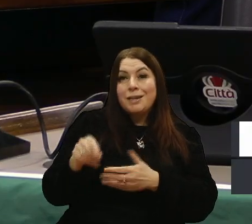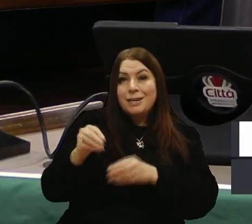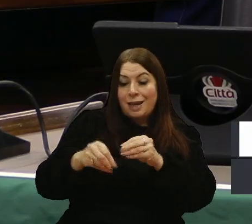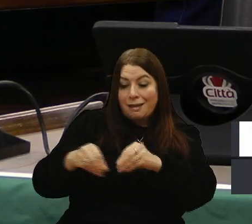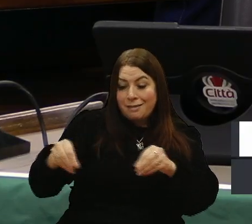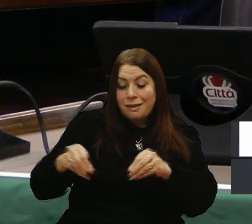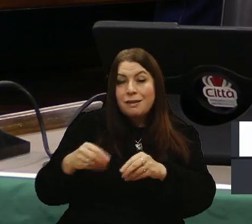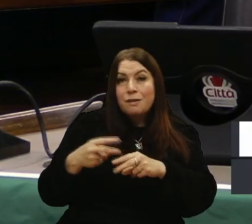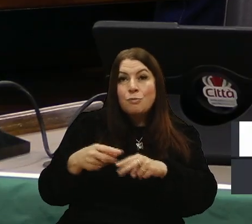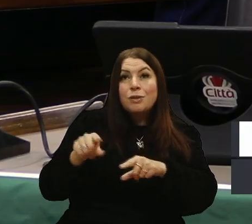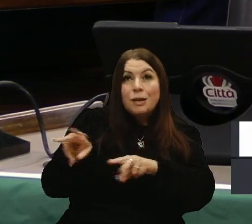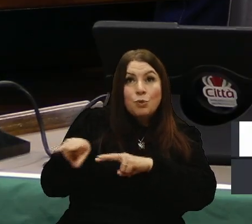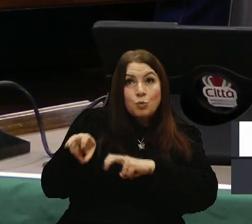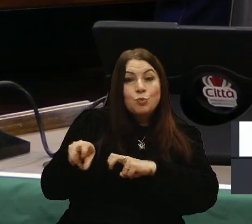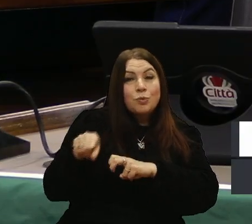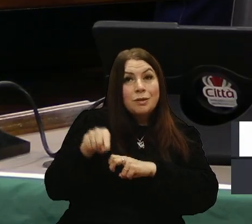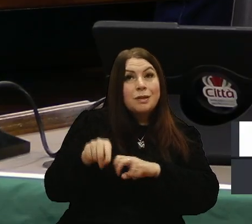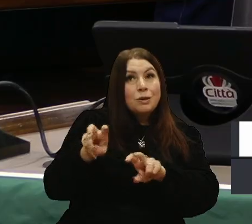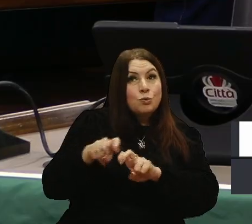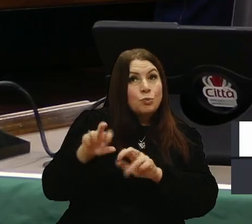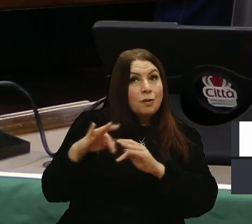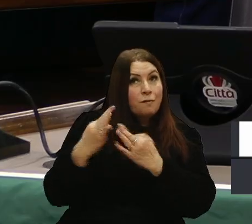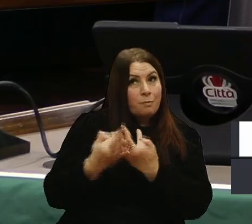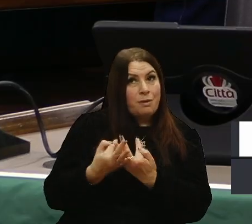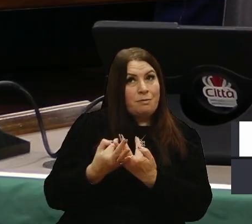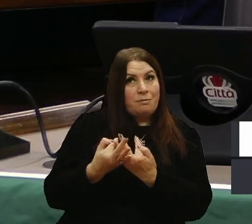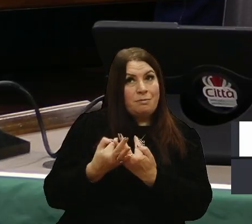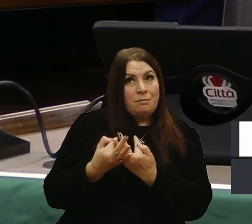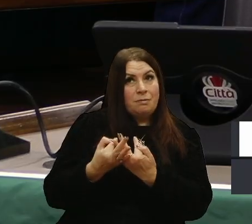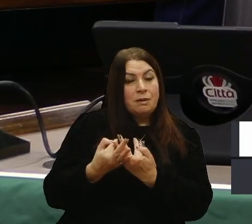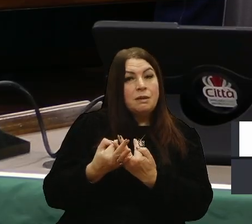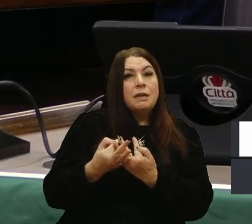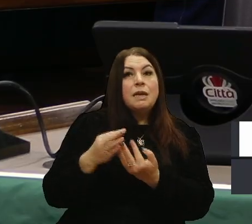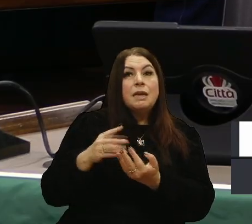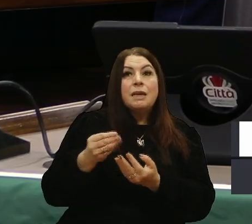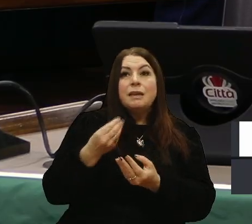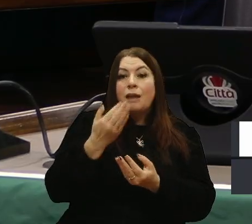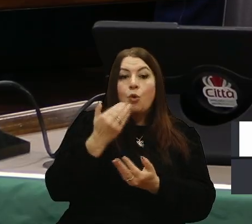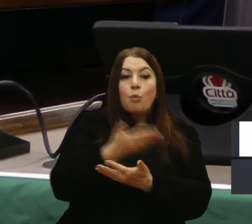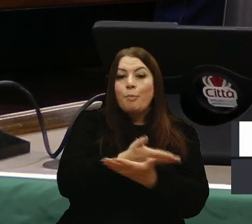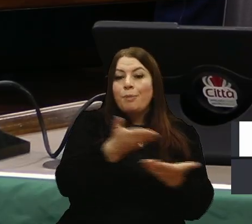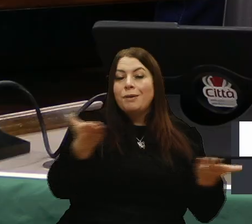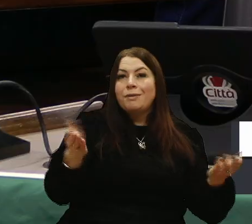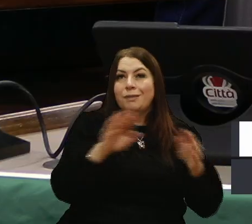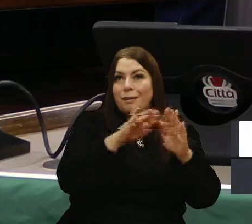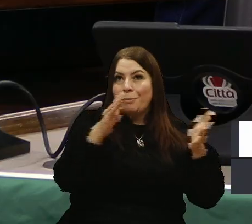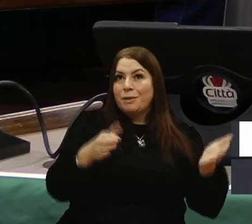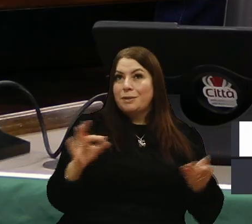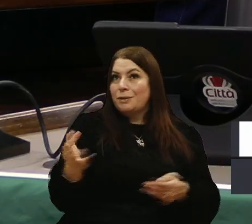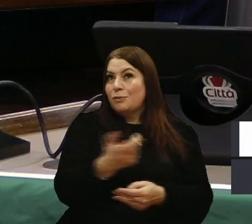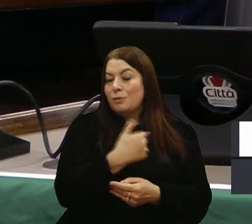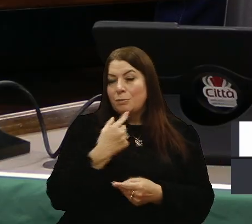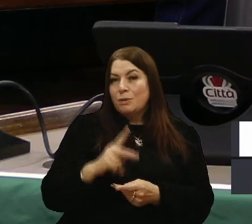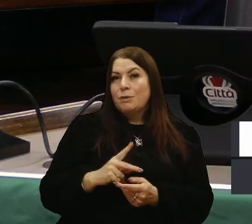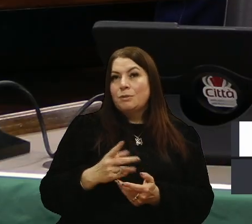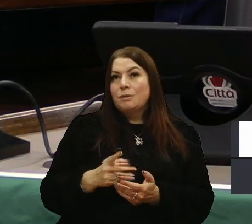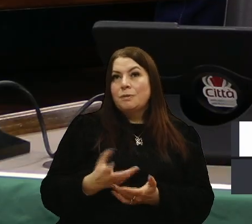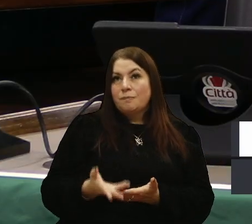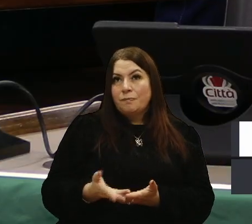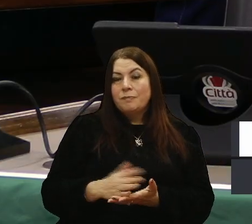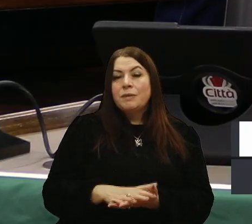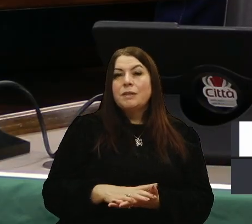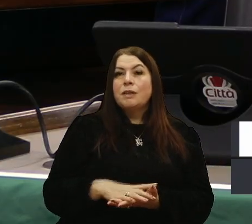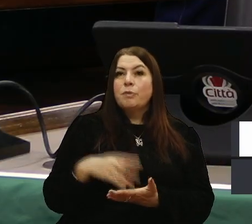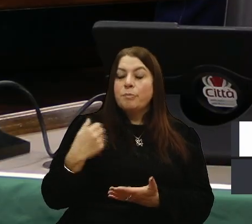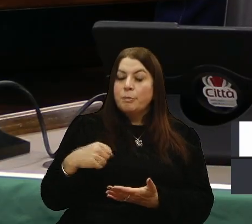nossa agricultura é a agricultura familiar, é quem põe a comida na mesa, né, vereador Aldonei? Então, a